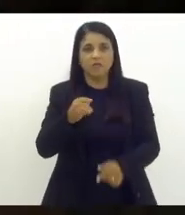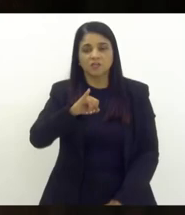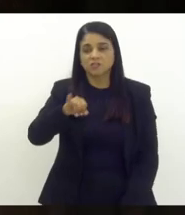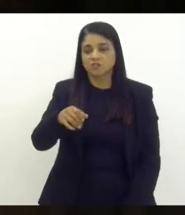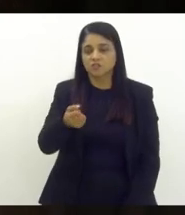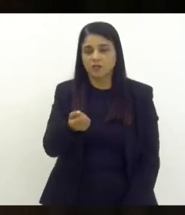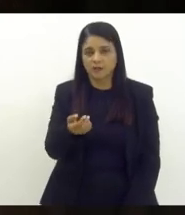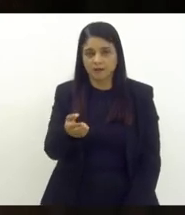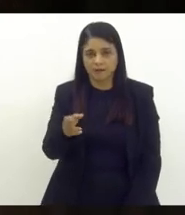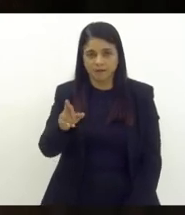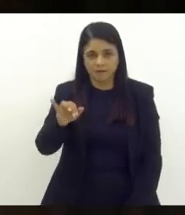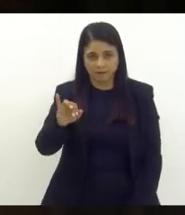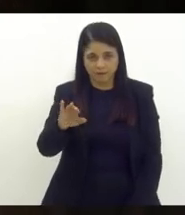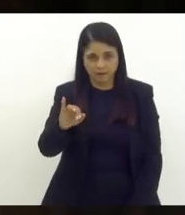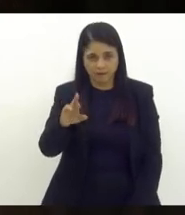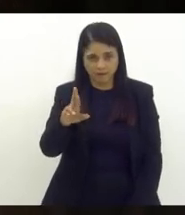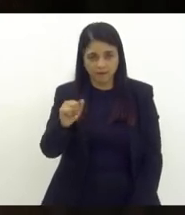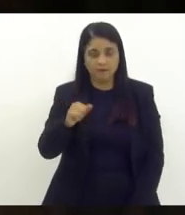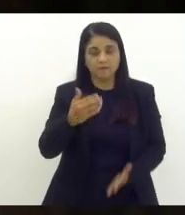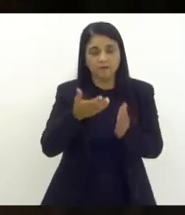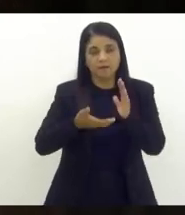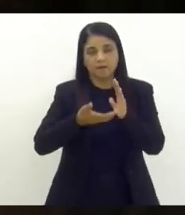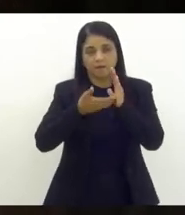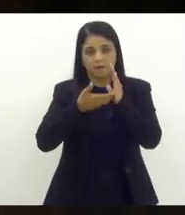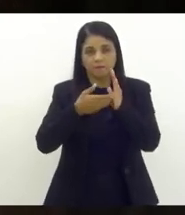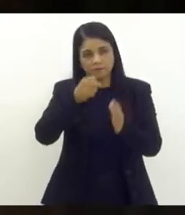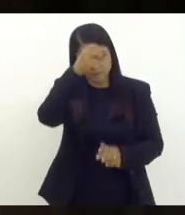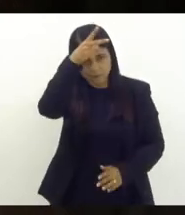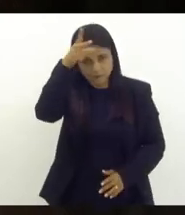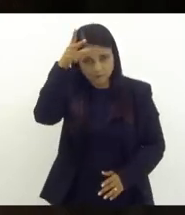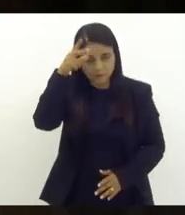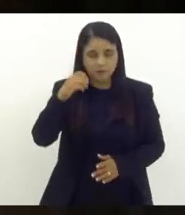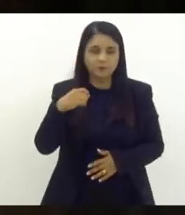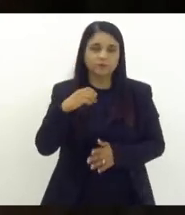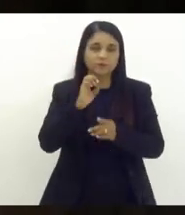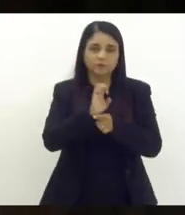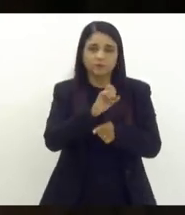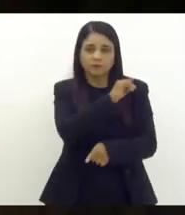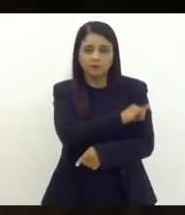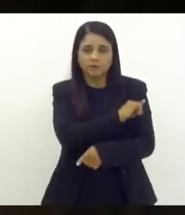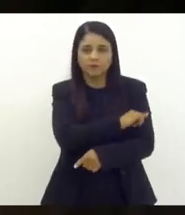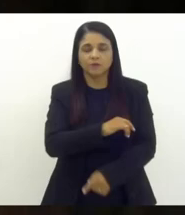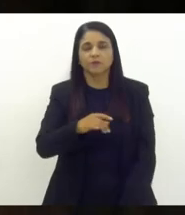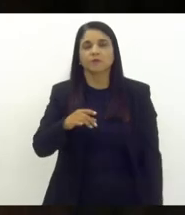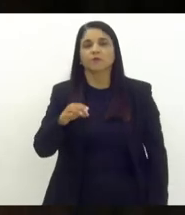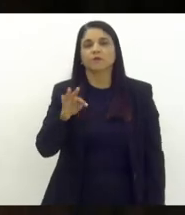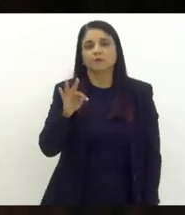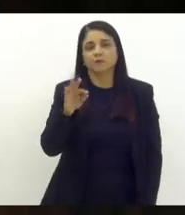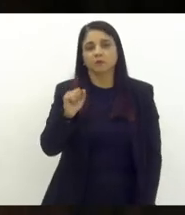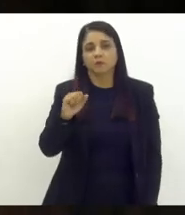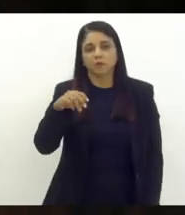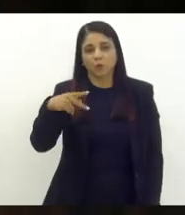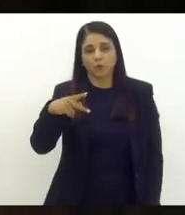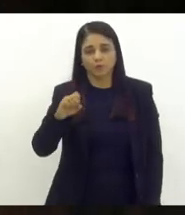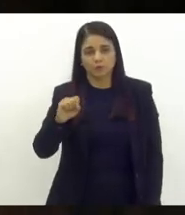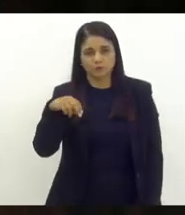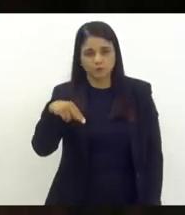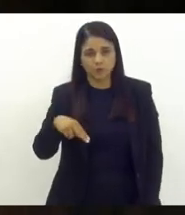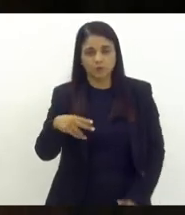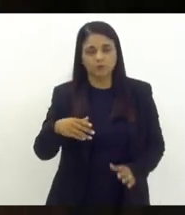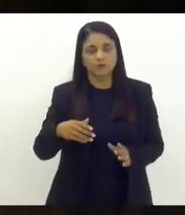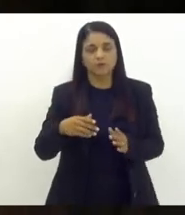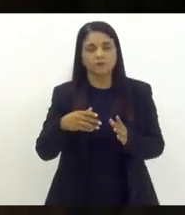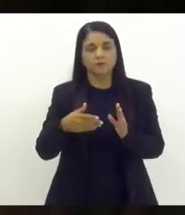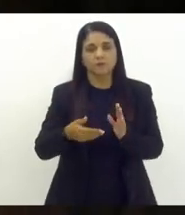Gomes da Câmara Municipal do Rio de Janeiro Rafael Thomson chefe de gabinete da presidência da Assembleia